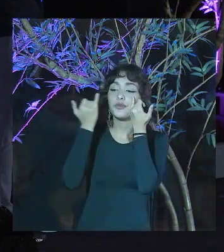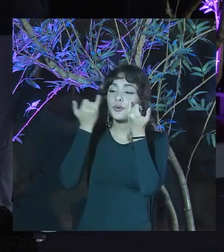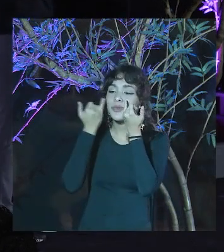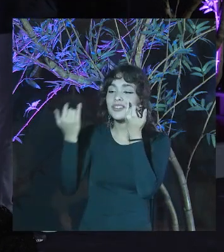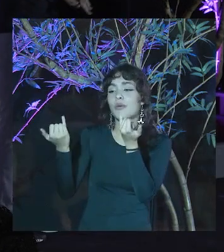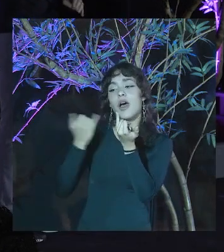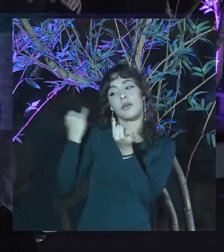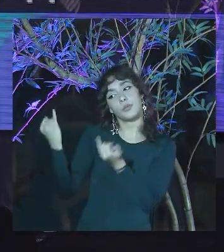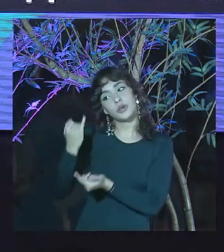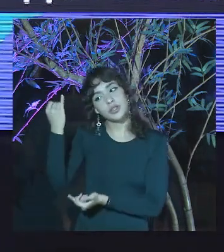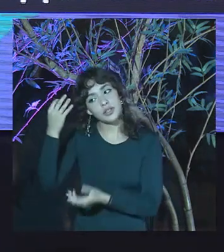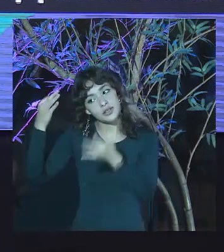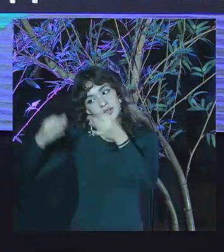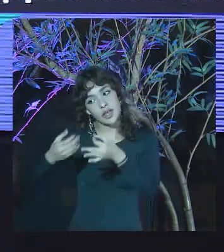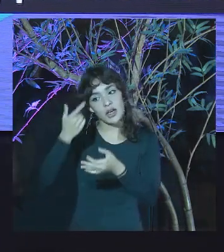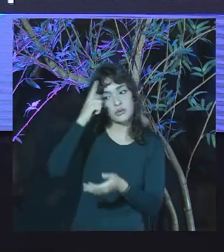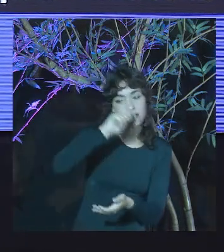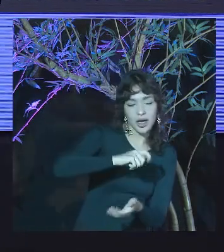para tomar uma decisão.